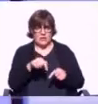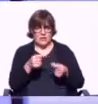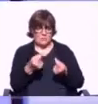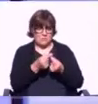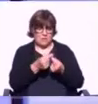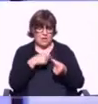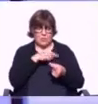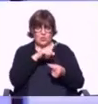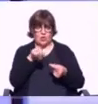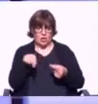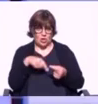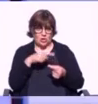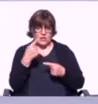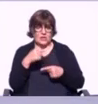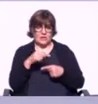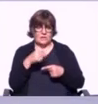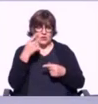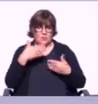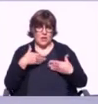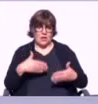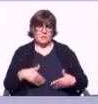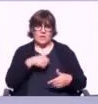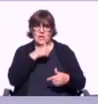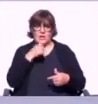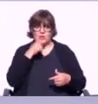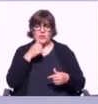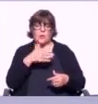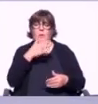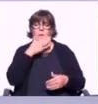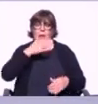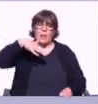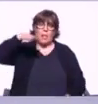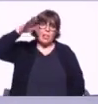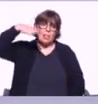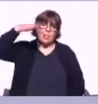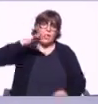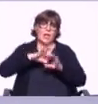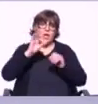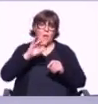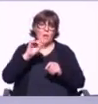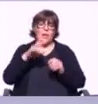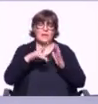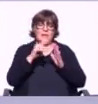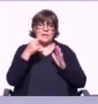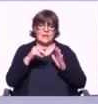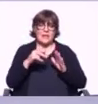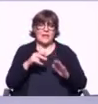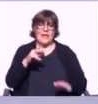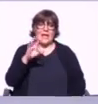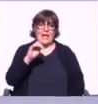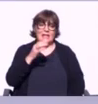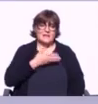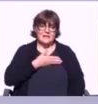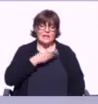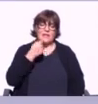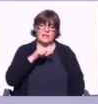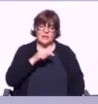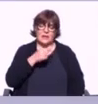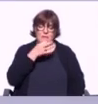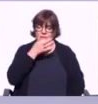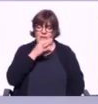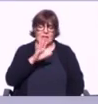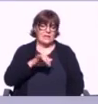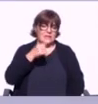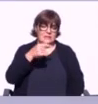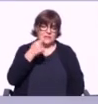de nós, e desde que houvesse uma camisola azul e branca a esbracejar e que tivesse o símbolo SD, então aí não se parava de falar, fosse